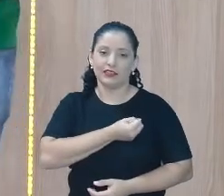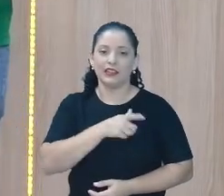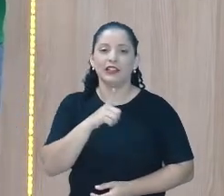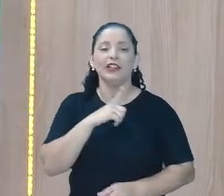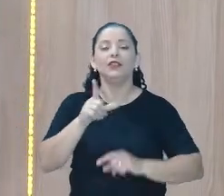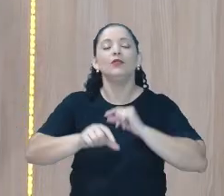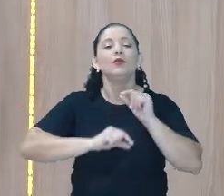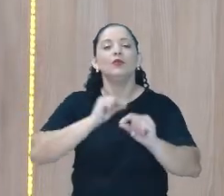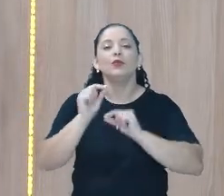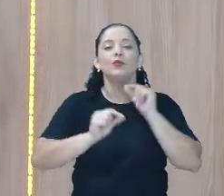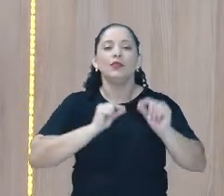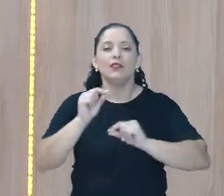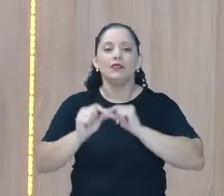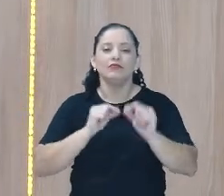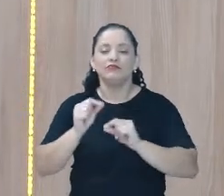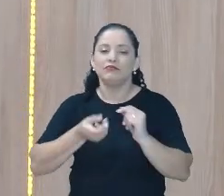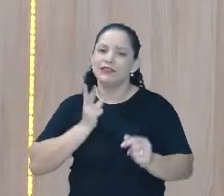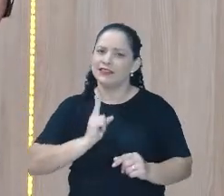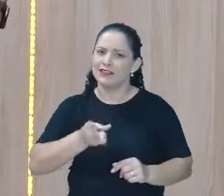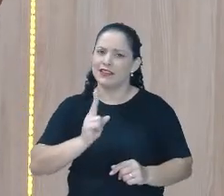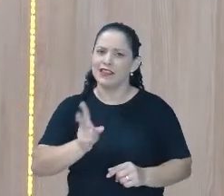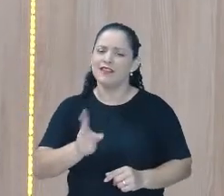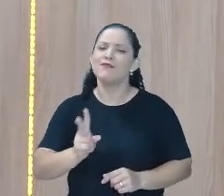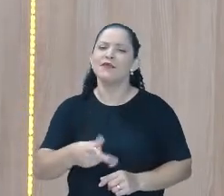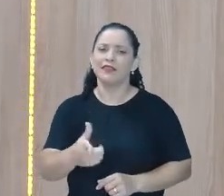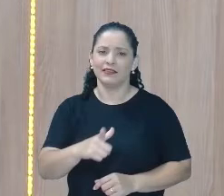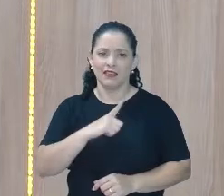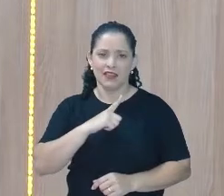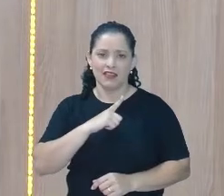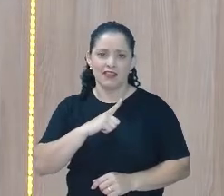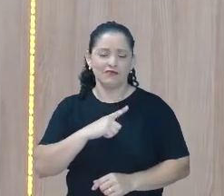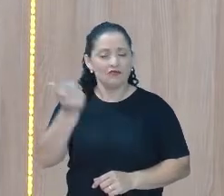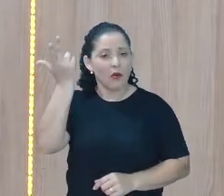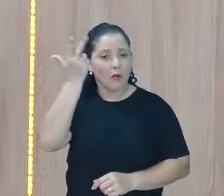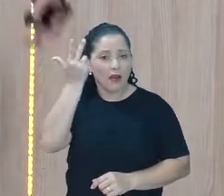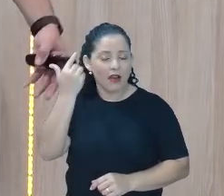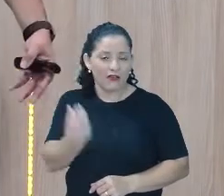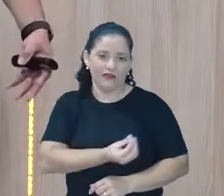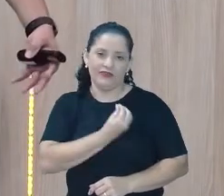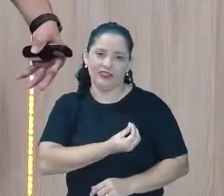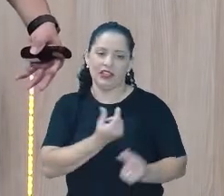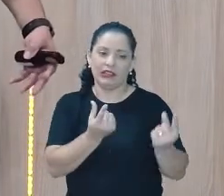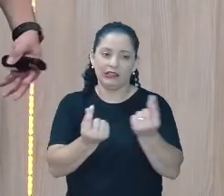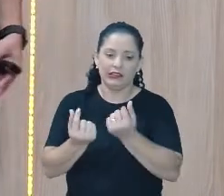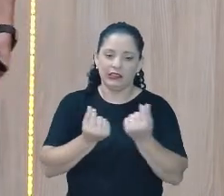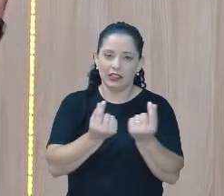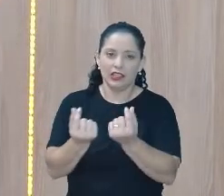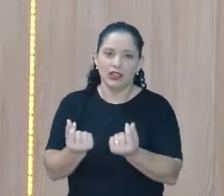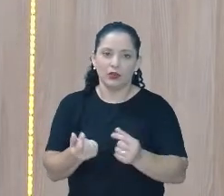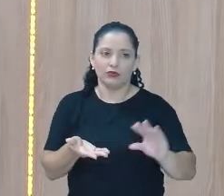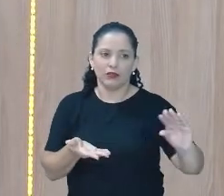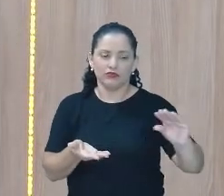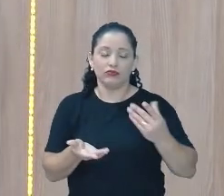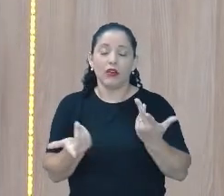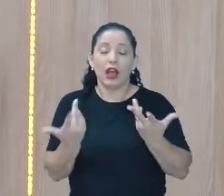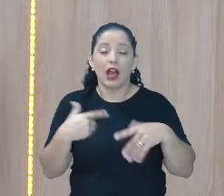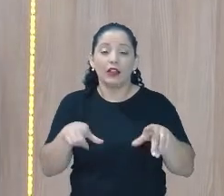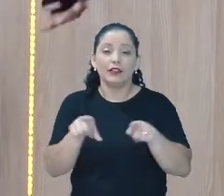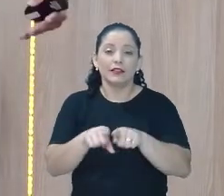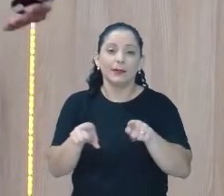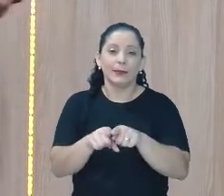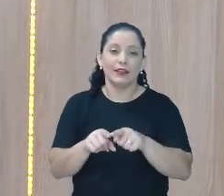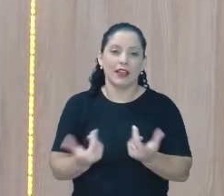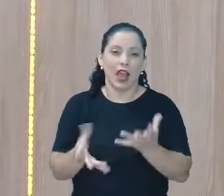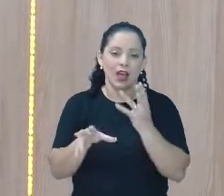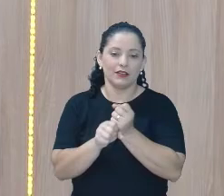deles, eles estão presentes aí no seu dia a dia, como, por exemplo, o dinheiro, a nota que você vai receber aí na escola, como,